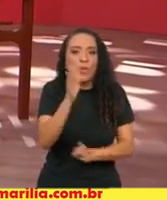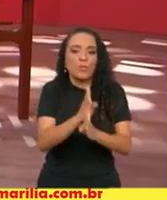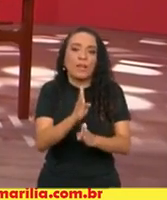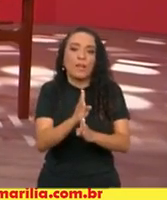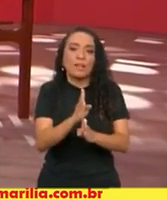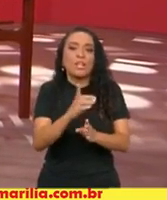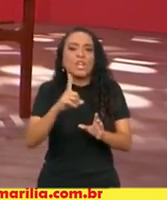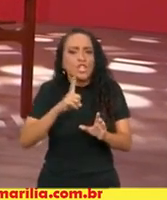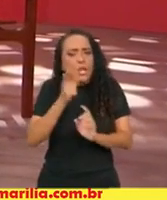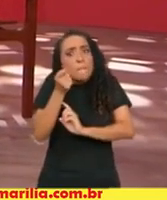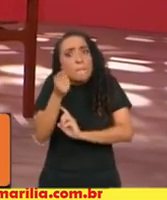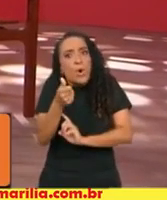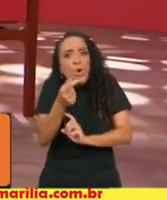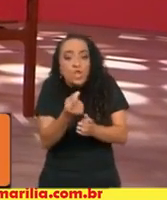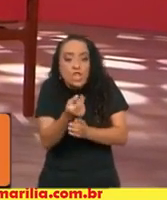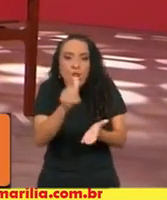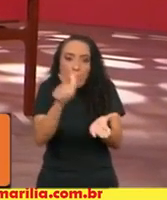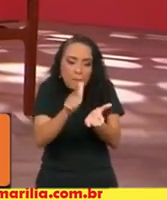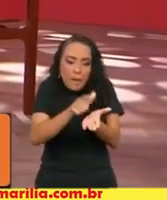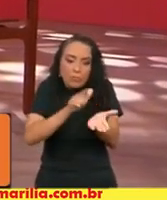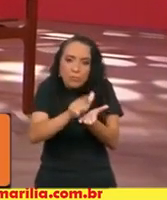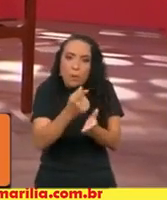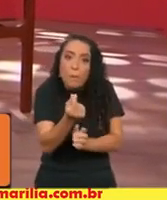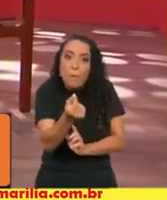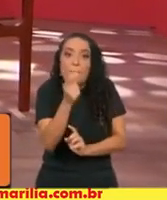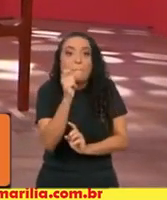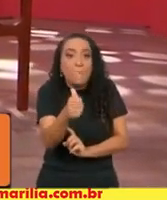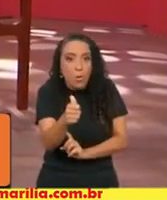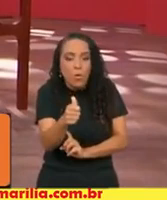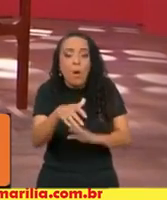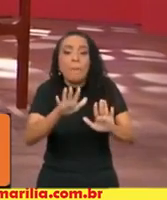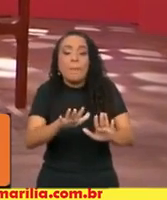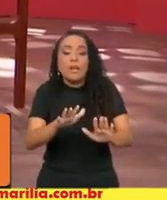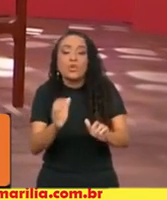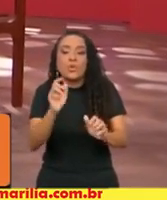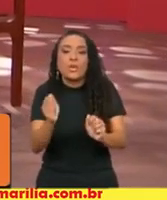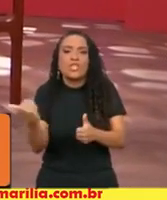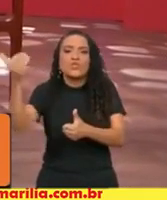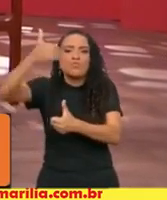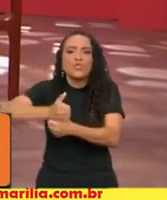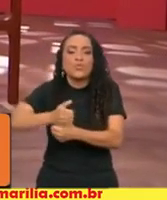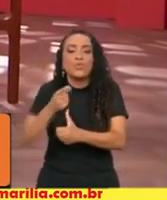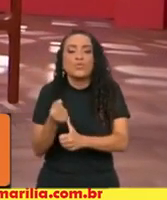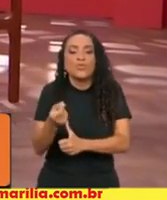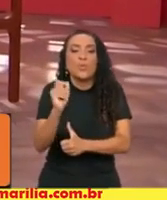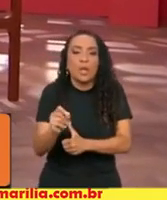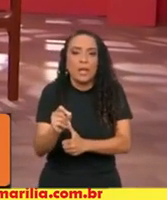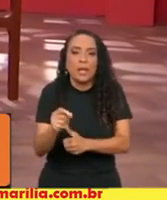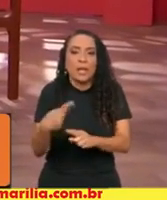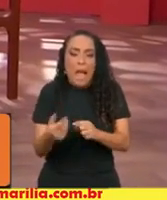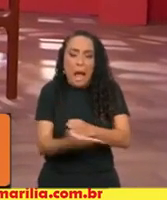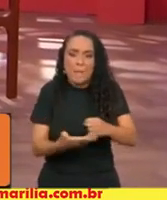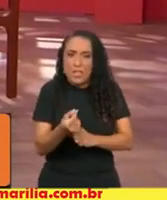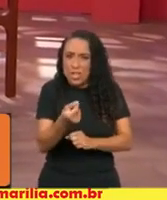moeda disponível. Circulando. Havia pouco papel moeda disponível. Qual foi o substituto a essa escassez de papel moeda? Né? A base monetária é muito pequena no